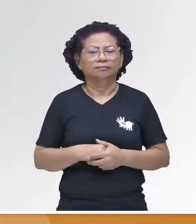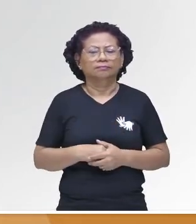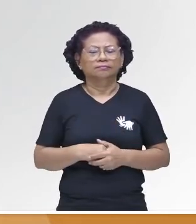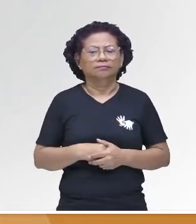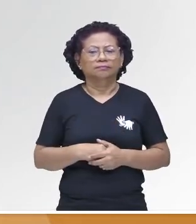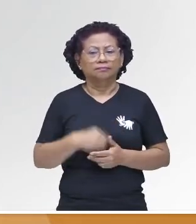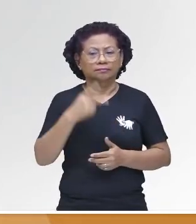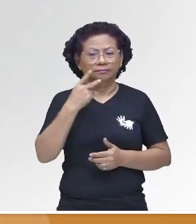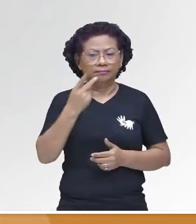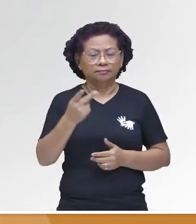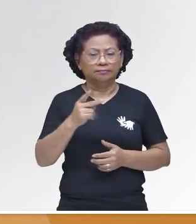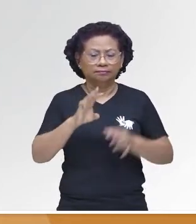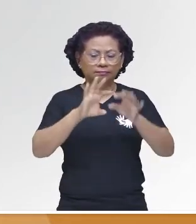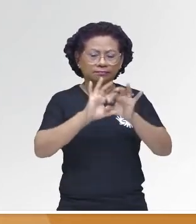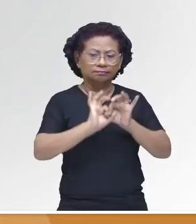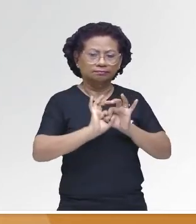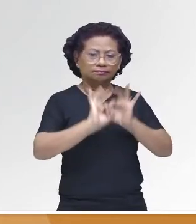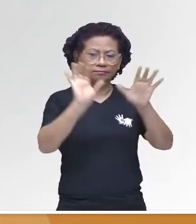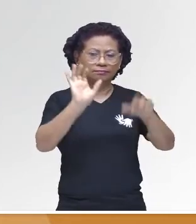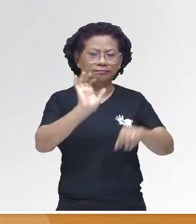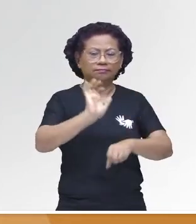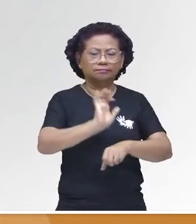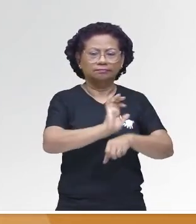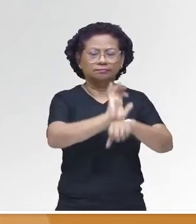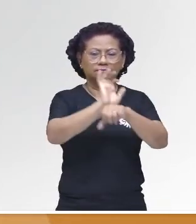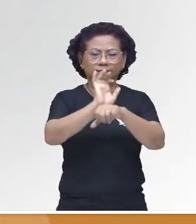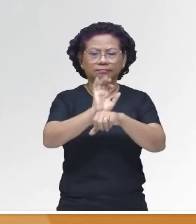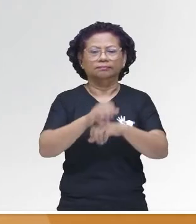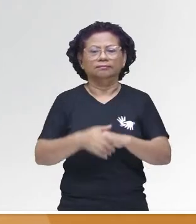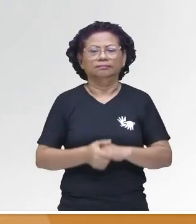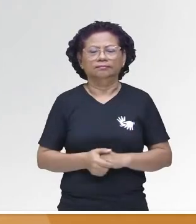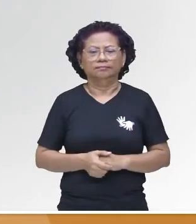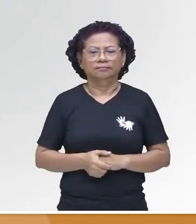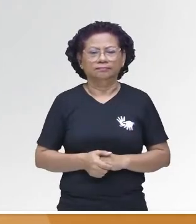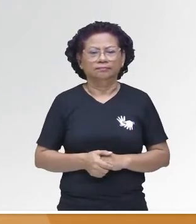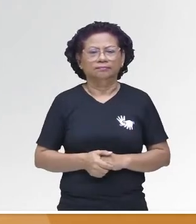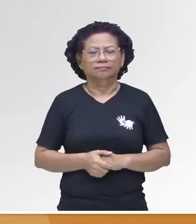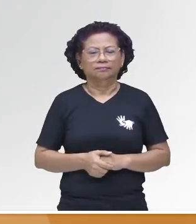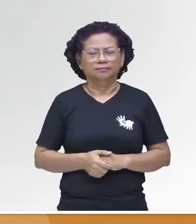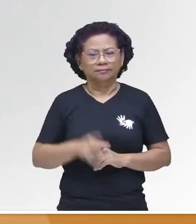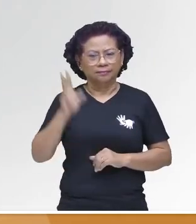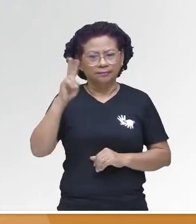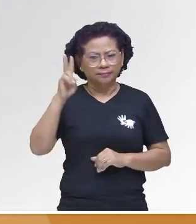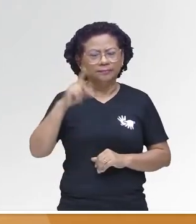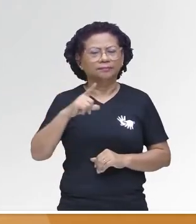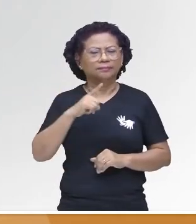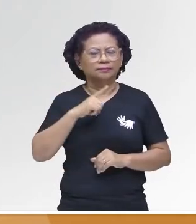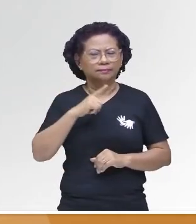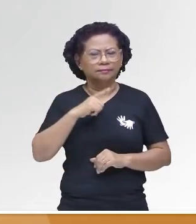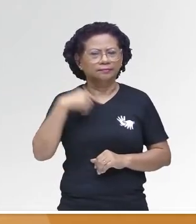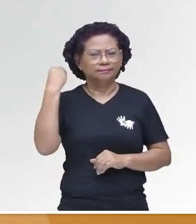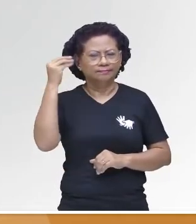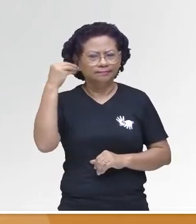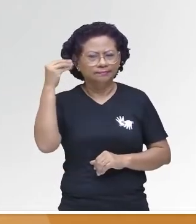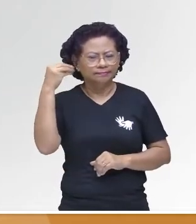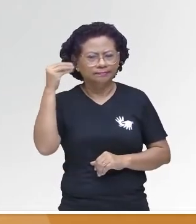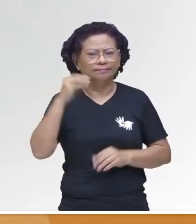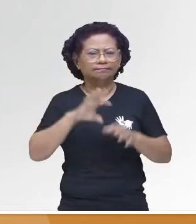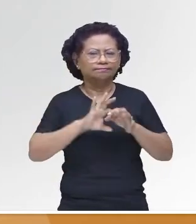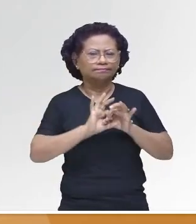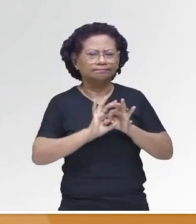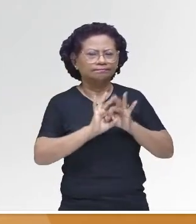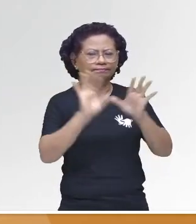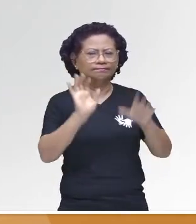às províncias. Por isso que falei no começo que havia aí a primeira experiência de uma certa liberdade